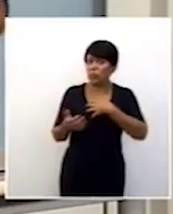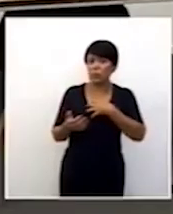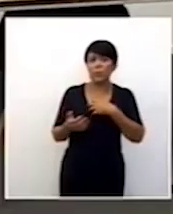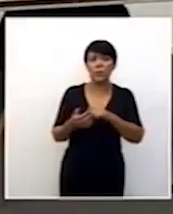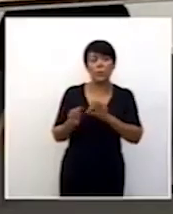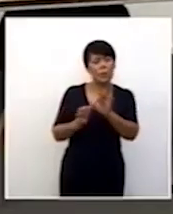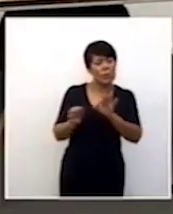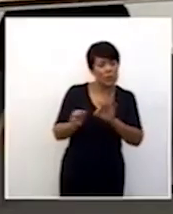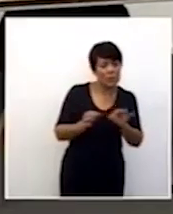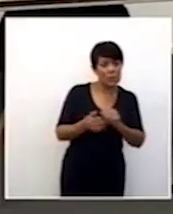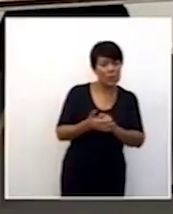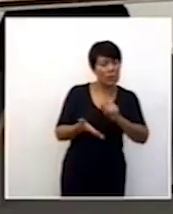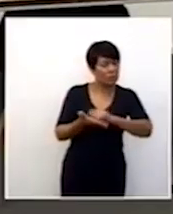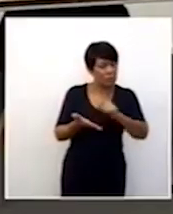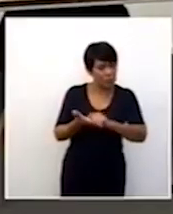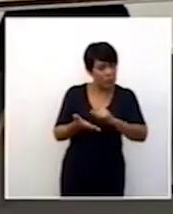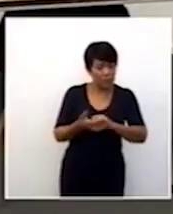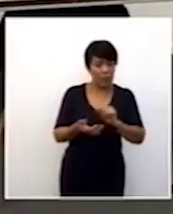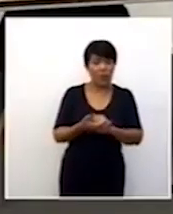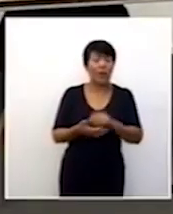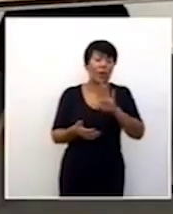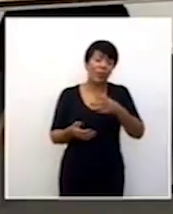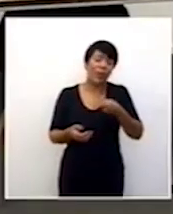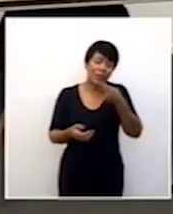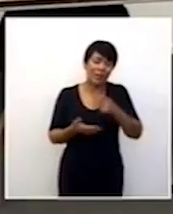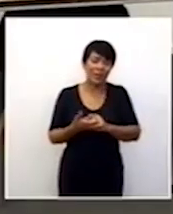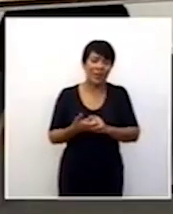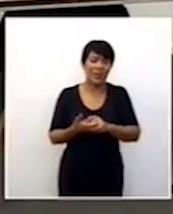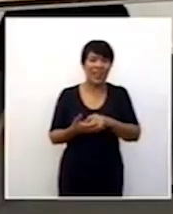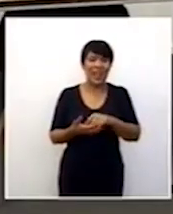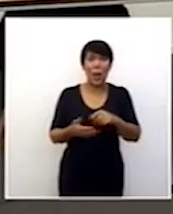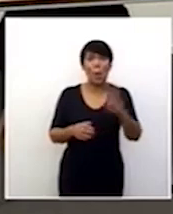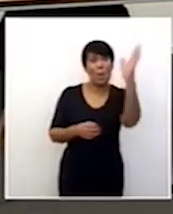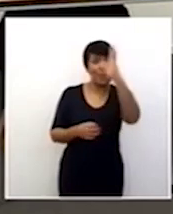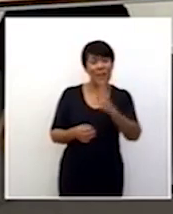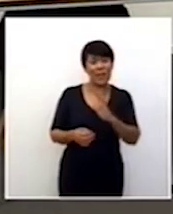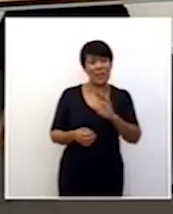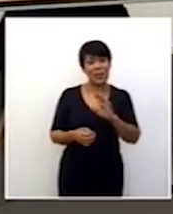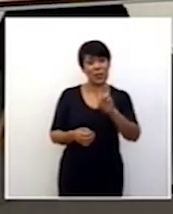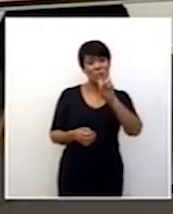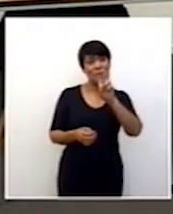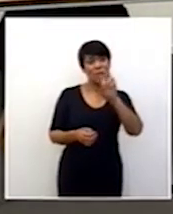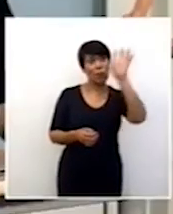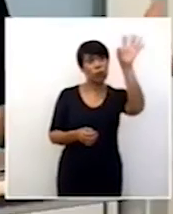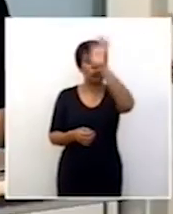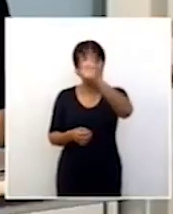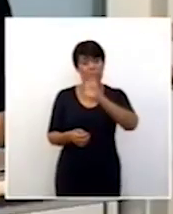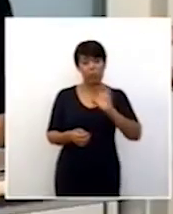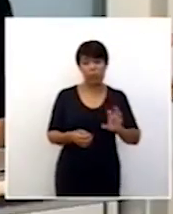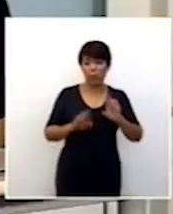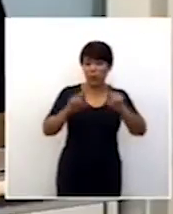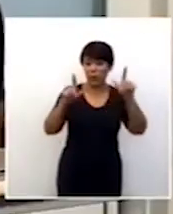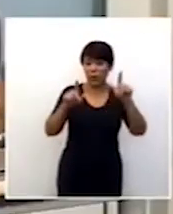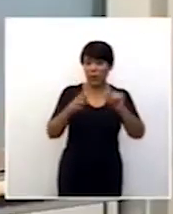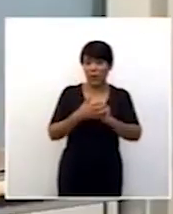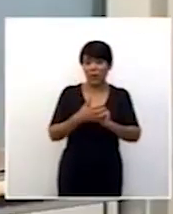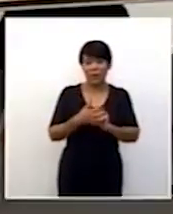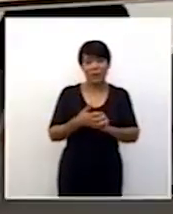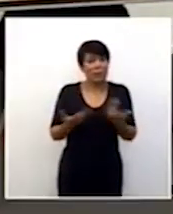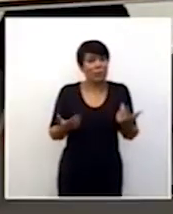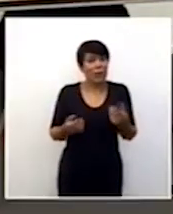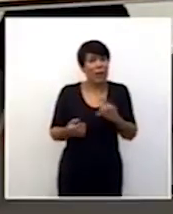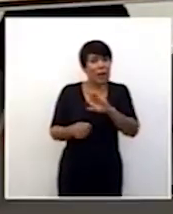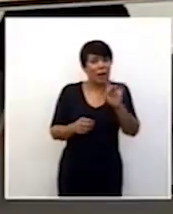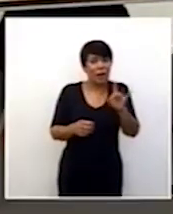sobre a diferença de todas as 5 regiões brasileiras, se a gente fosse cada um falar, seria cada região uma língua diferente. Verdade.